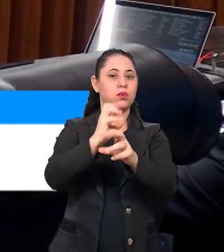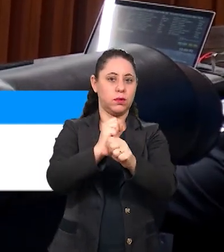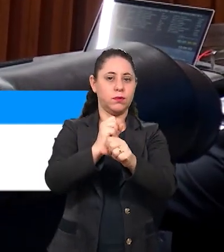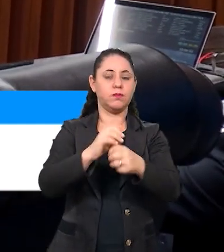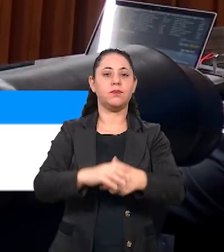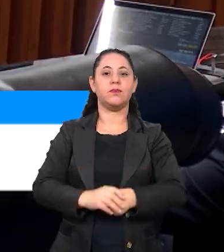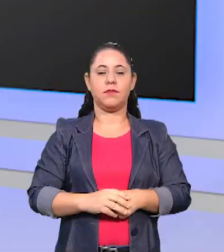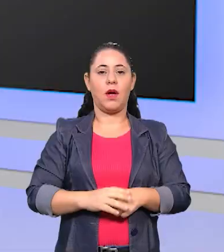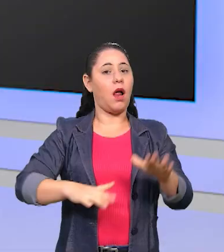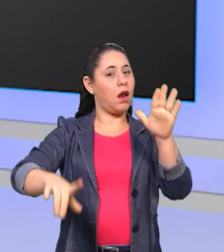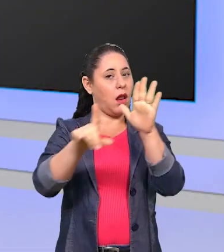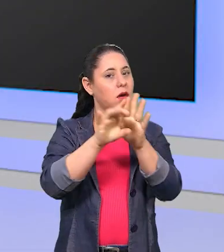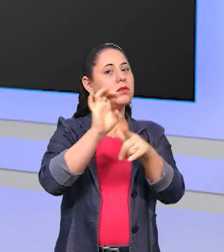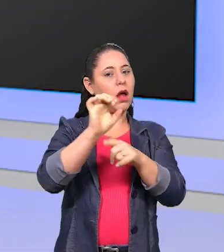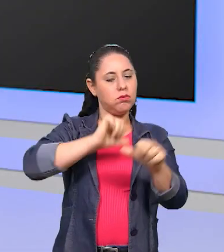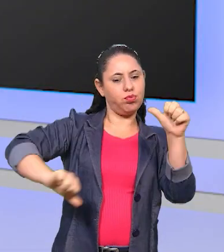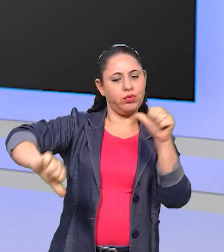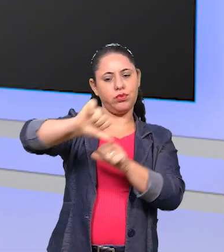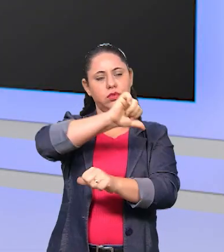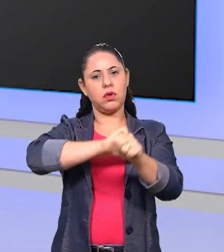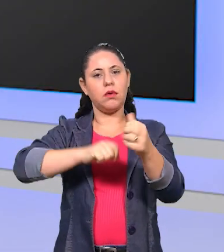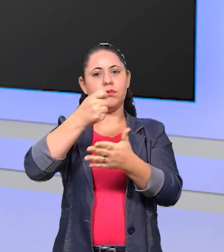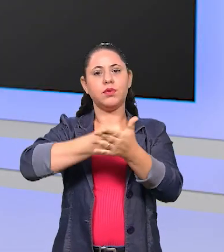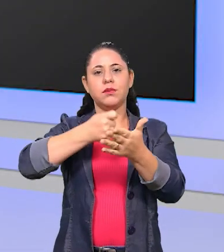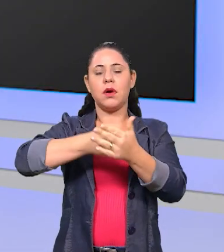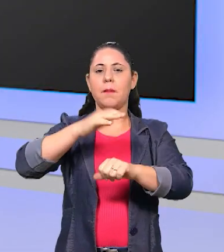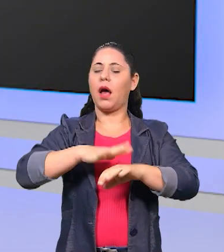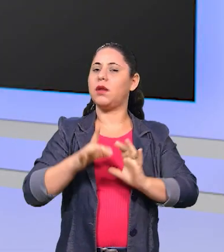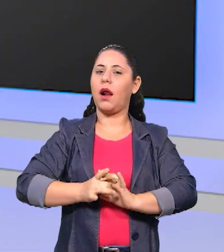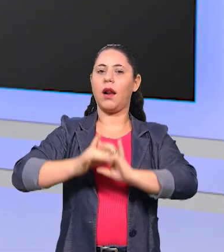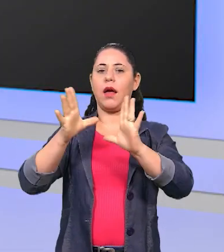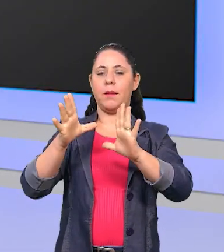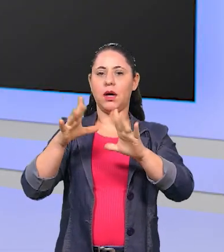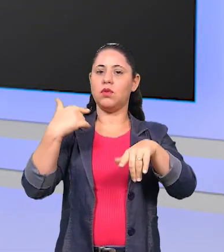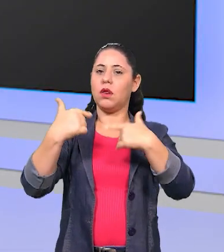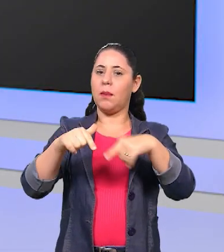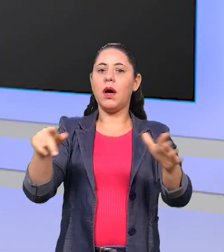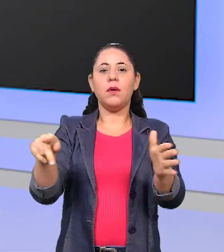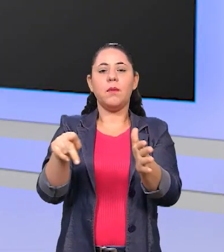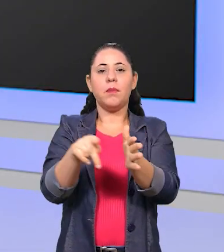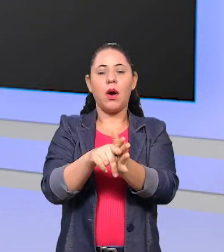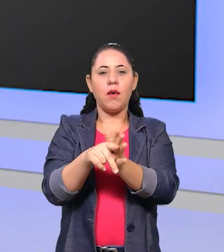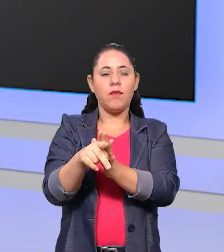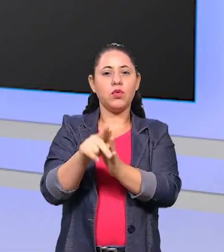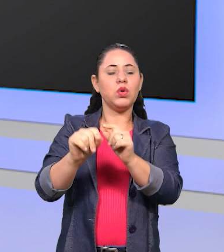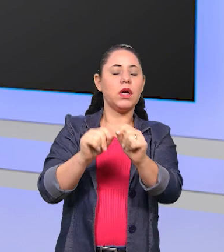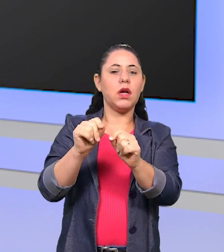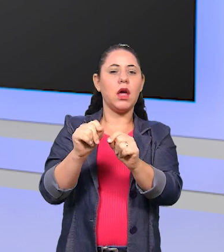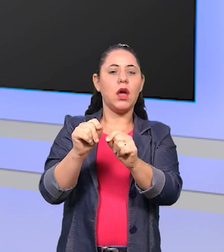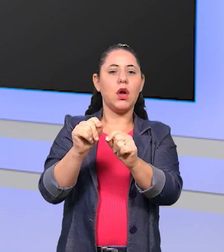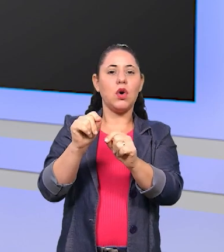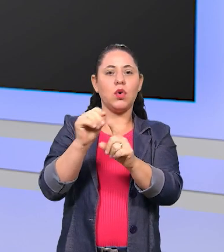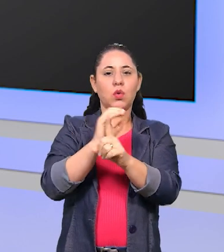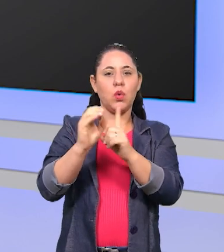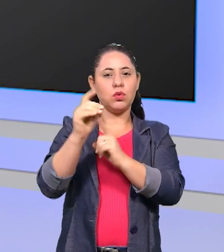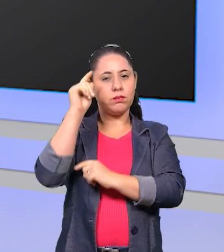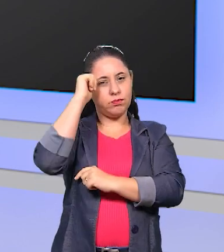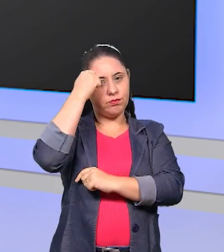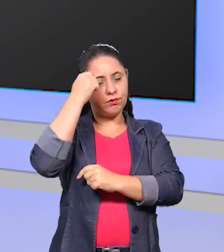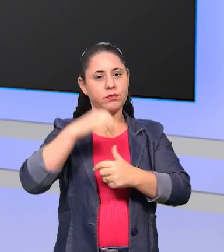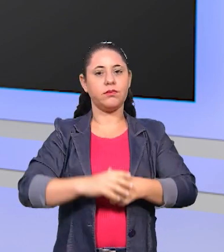da despesa. Lei estadual foi alterada para garantir mais liberdade ao exercício de